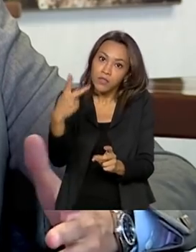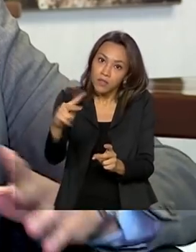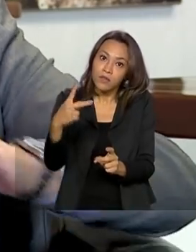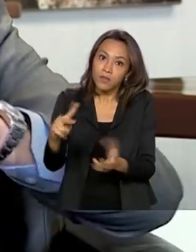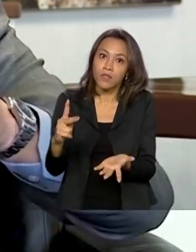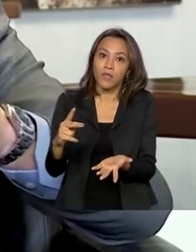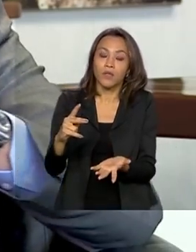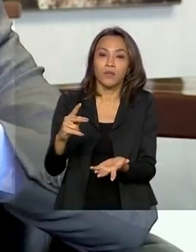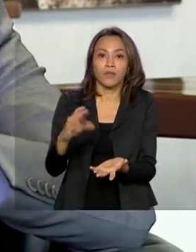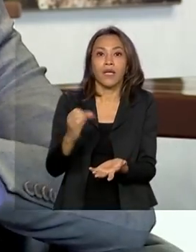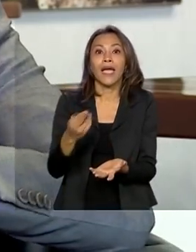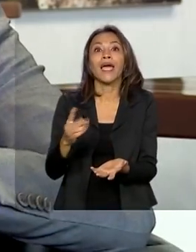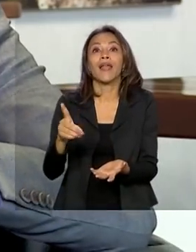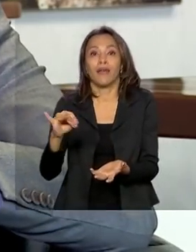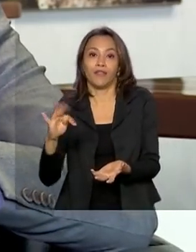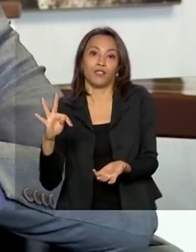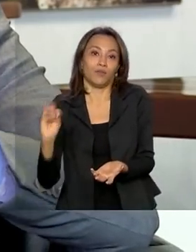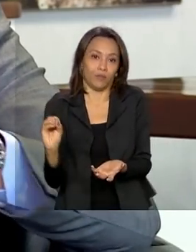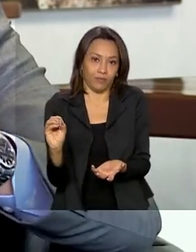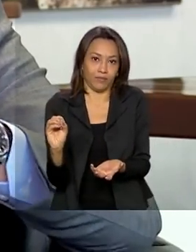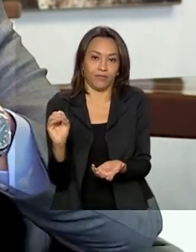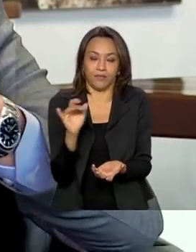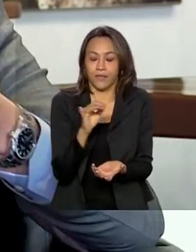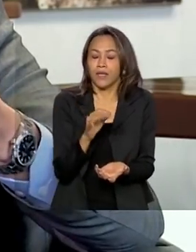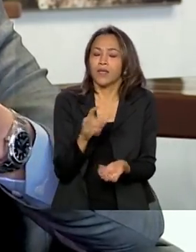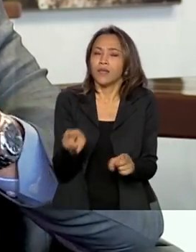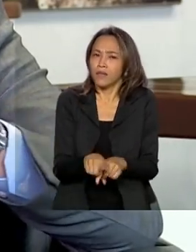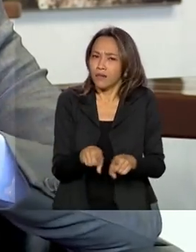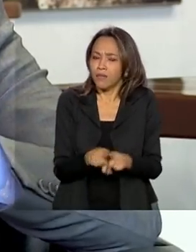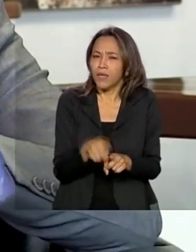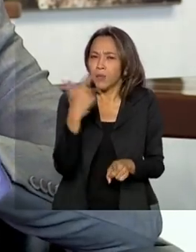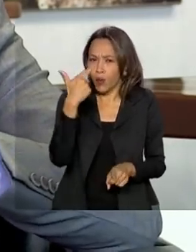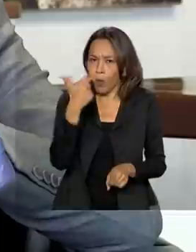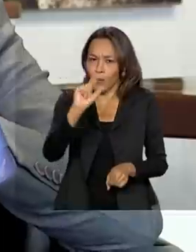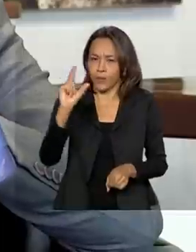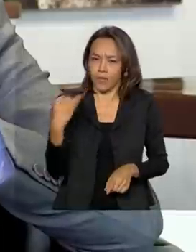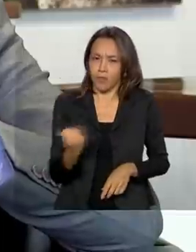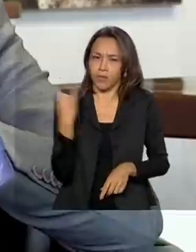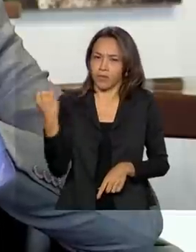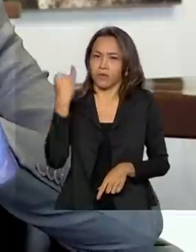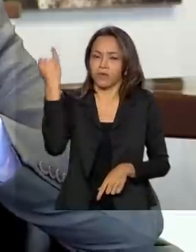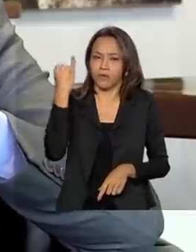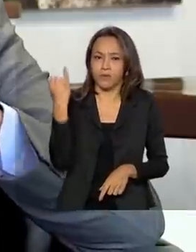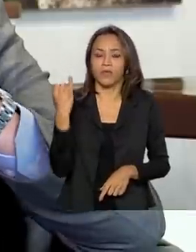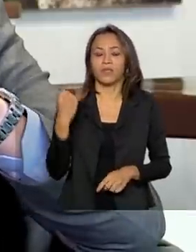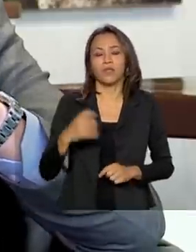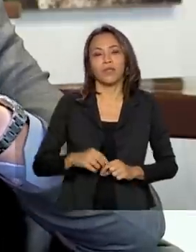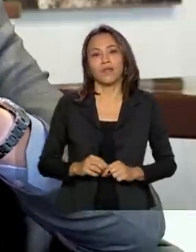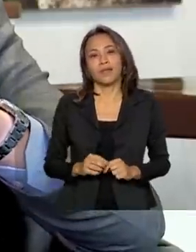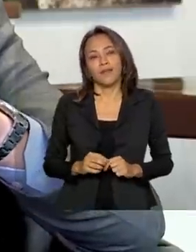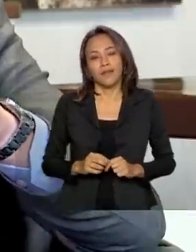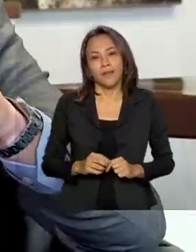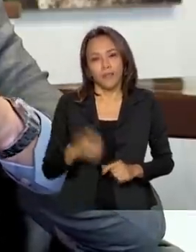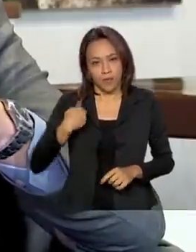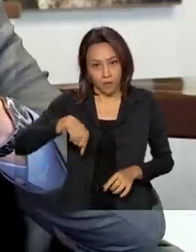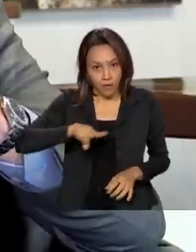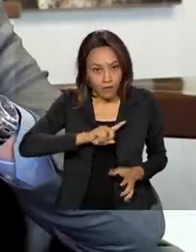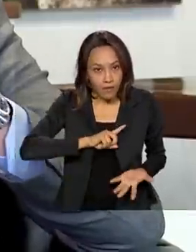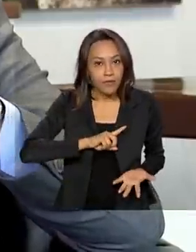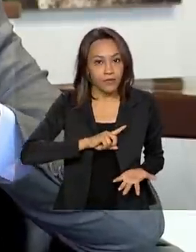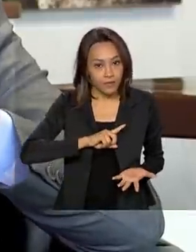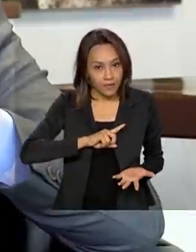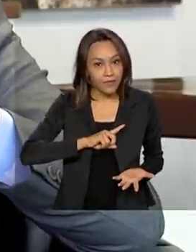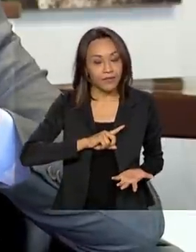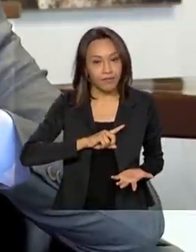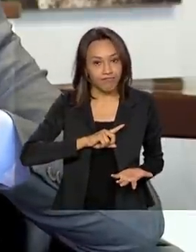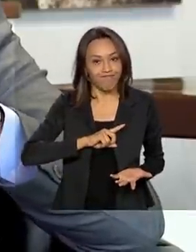estaduais. Um exemplo. E também muito importante, e isso é algo que nós, nesses programas